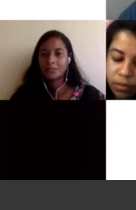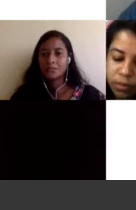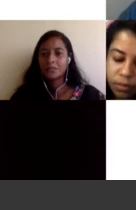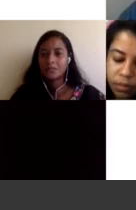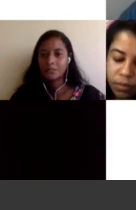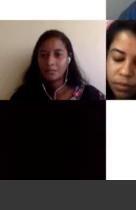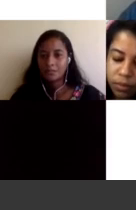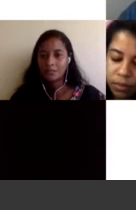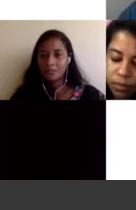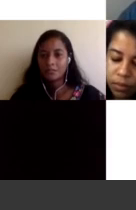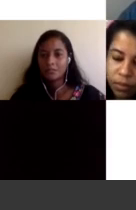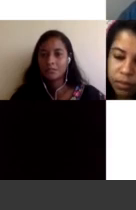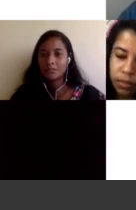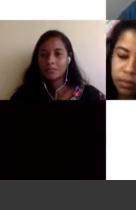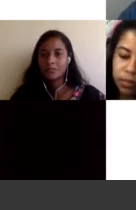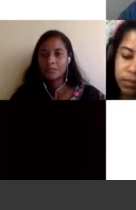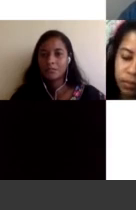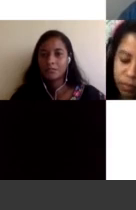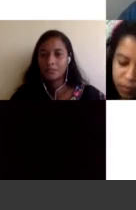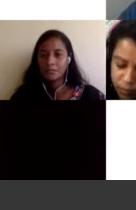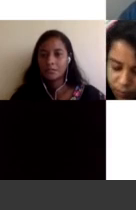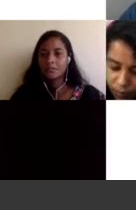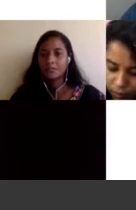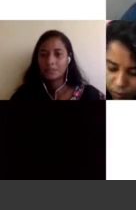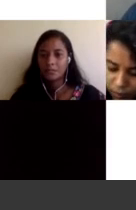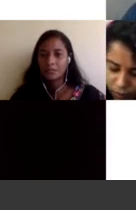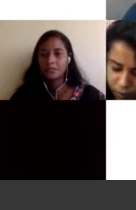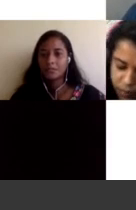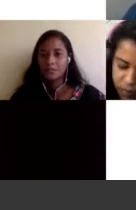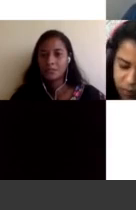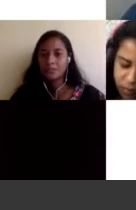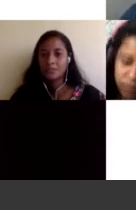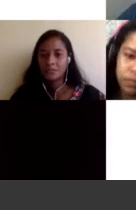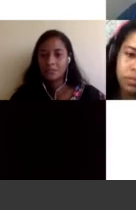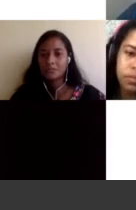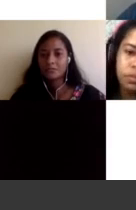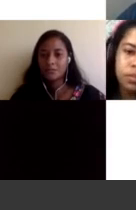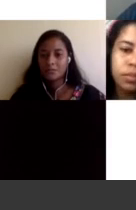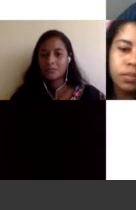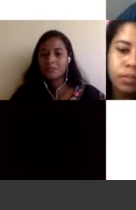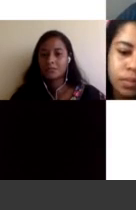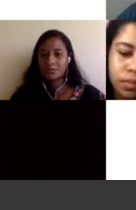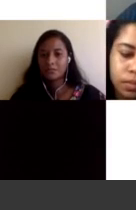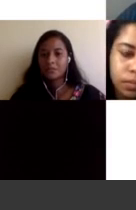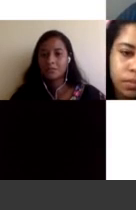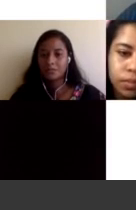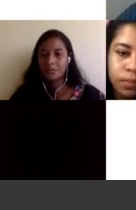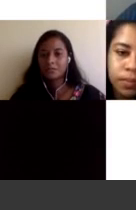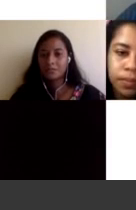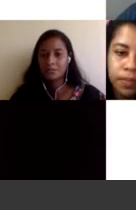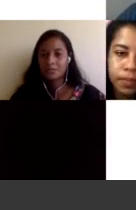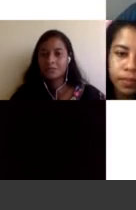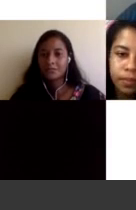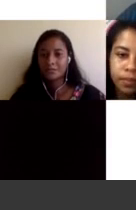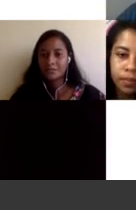nos integrar, né, a essa questão política. Isso sempre foi uma preocupação minha, porque eu ficava muito